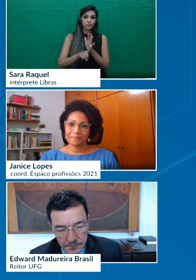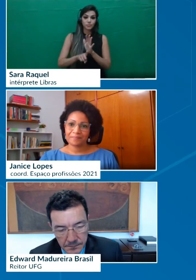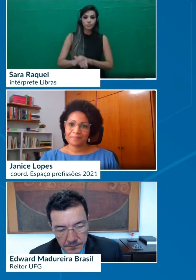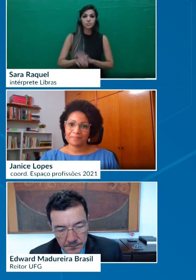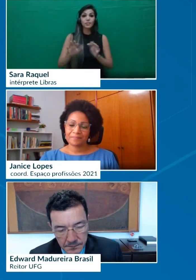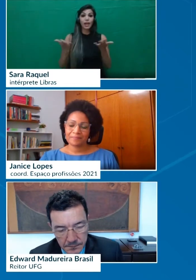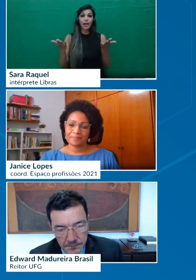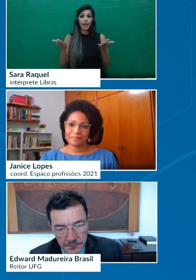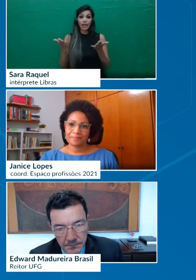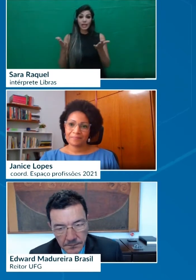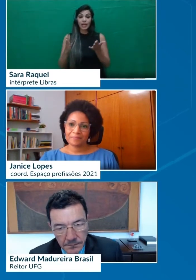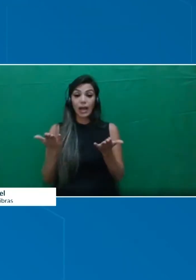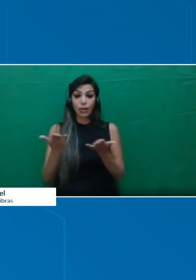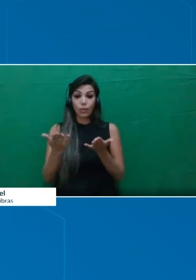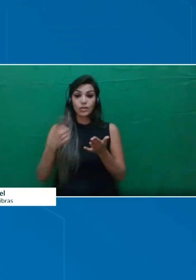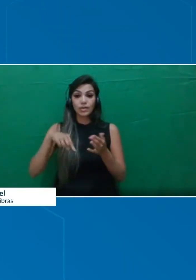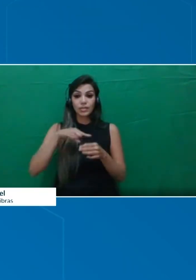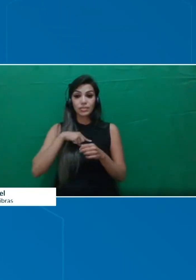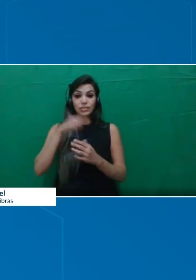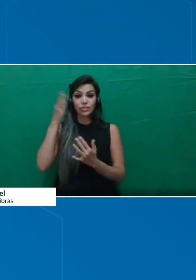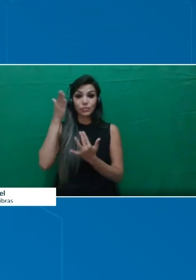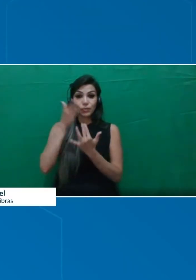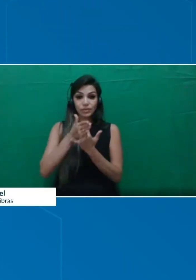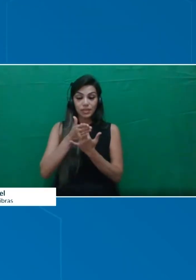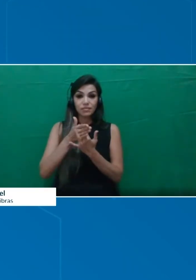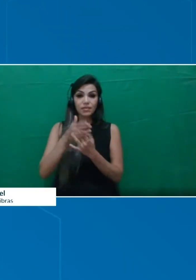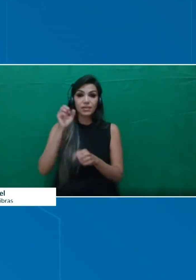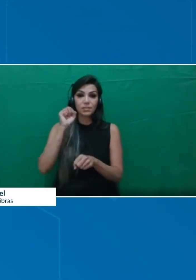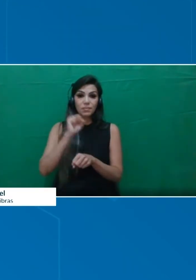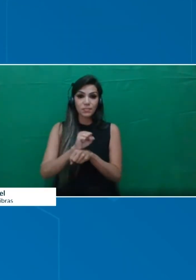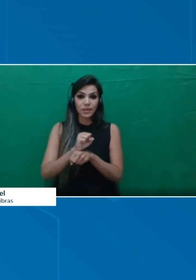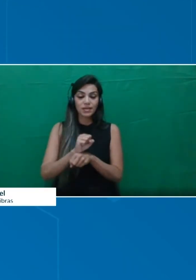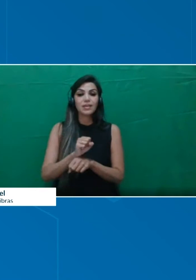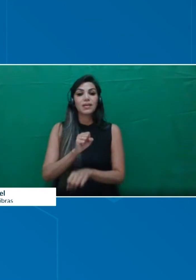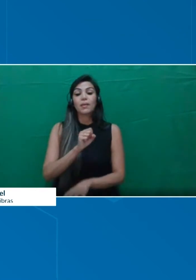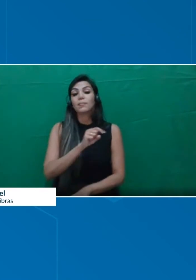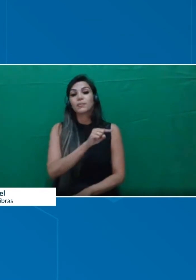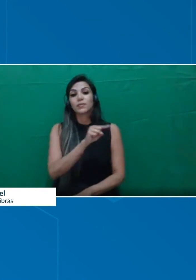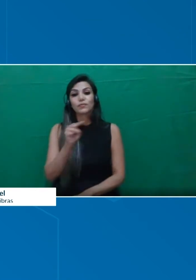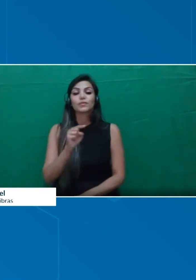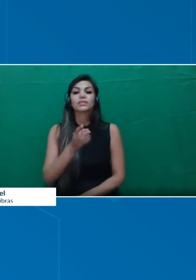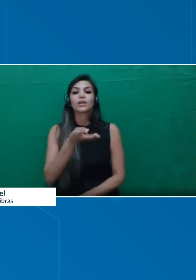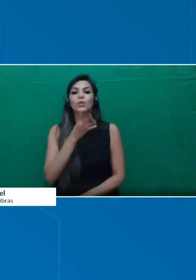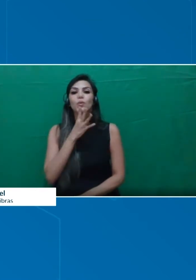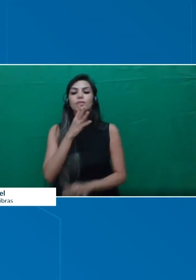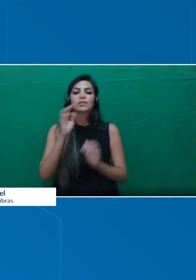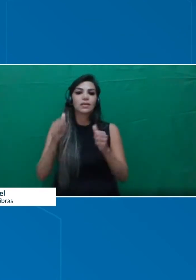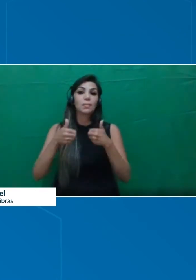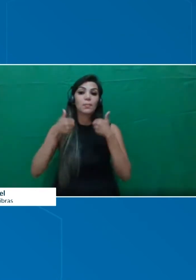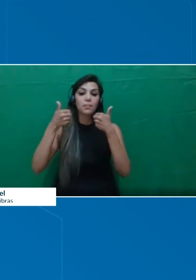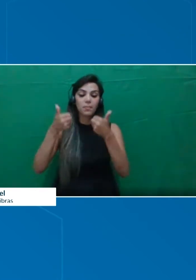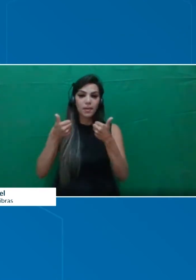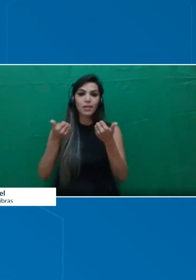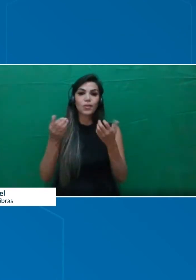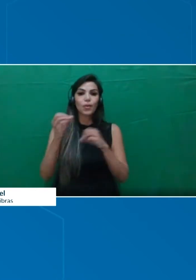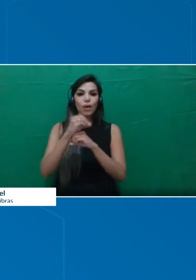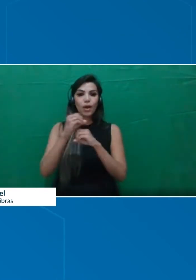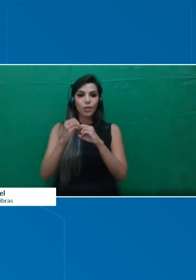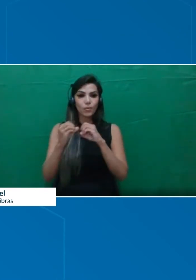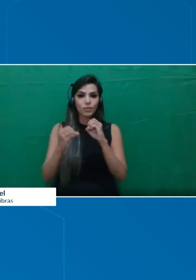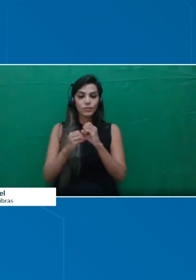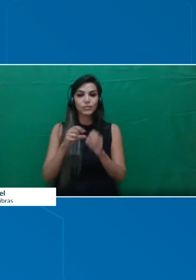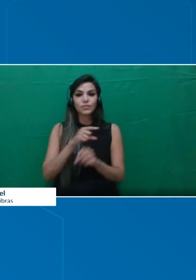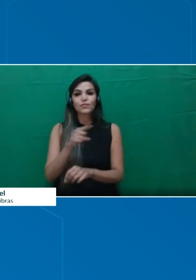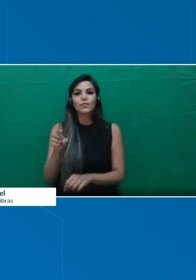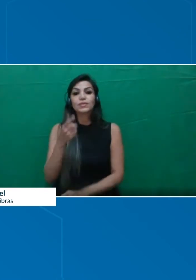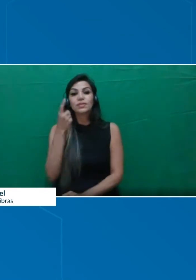uma pausa aqui na nossa conversa para que você possa conhecer melhor a Universidade Federal de Goiás, assistindo ao primeiro